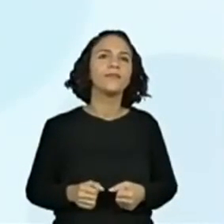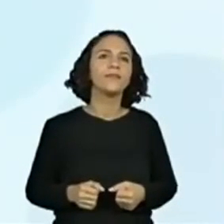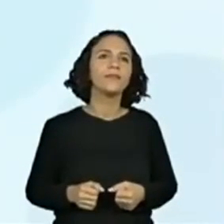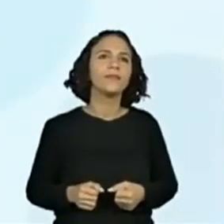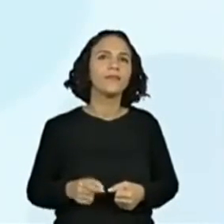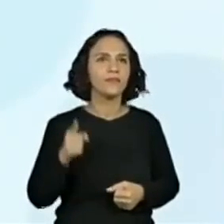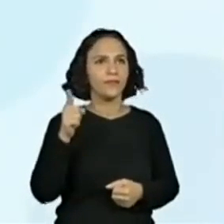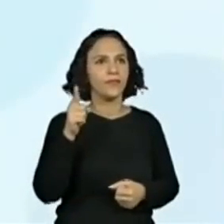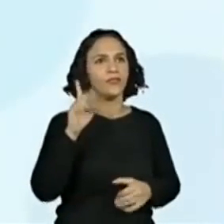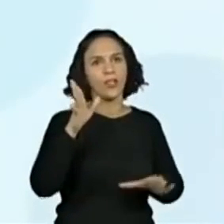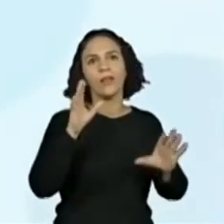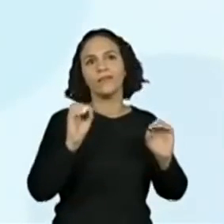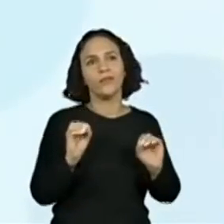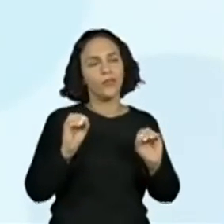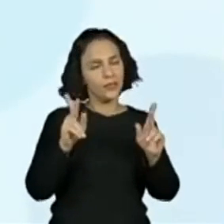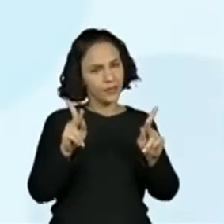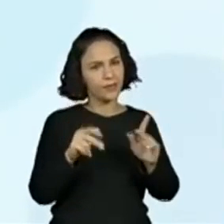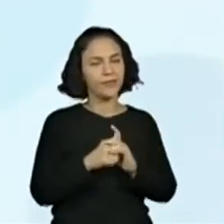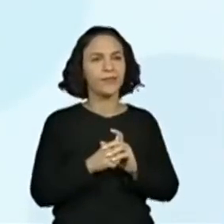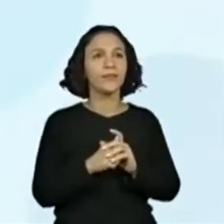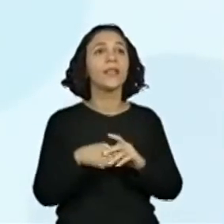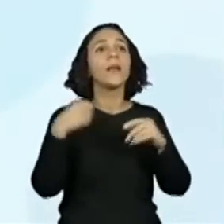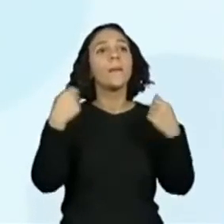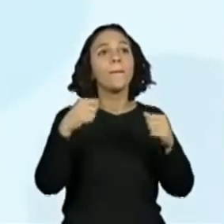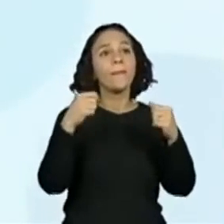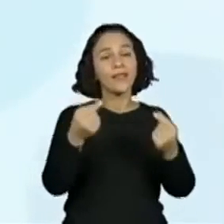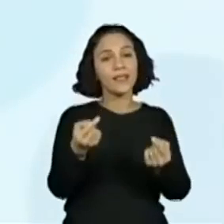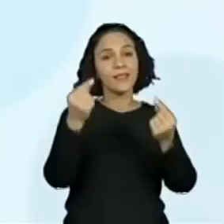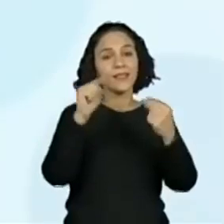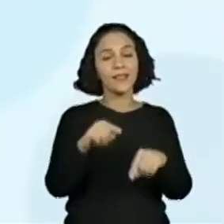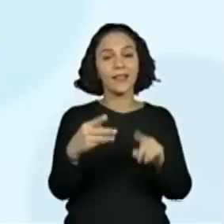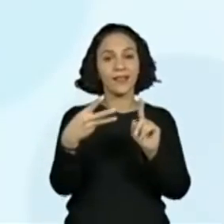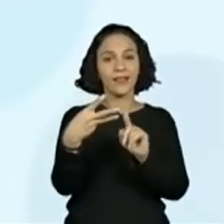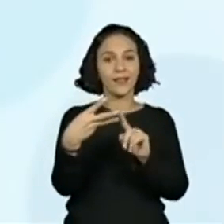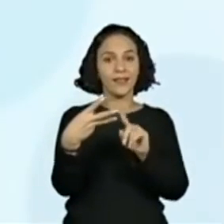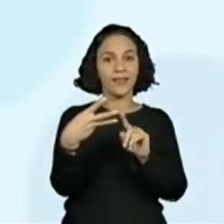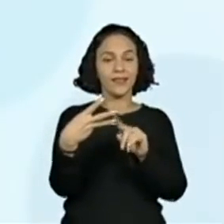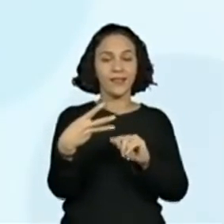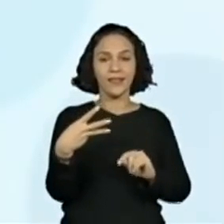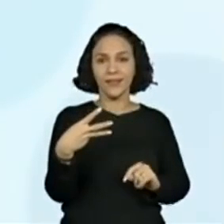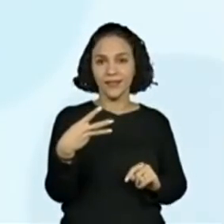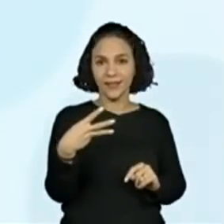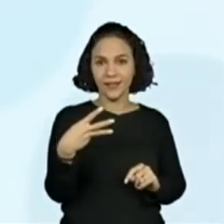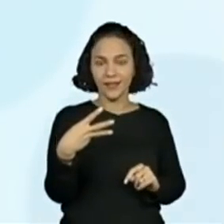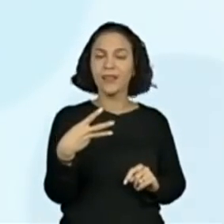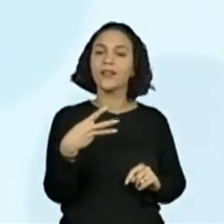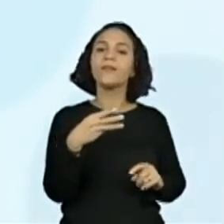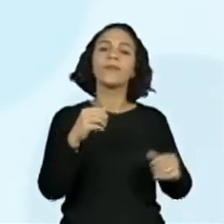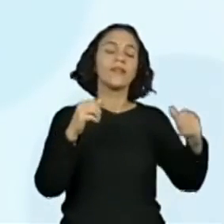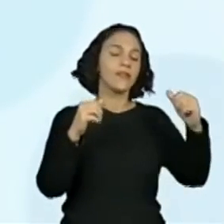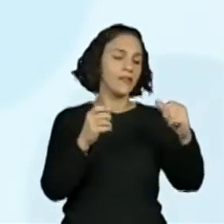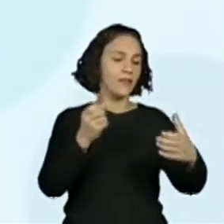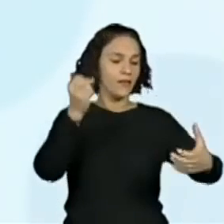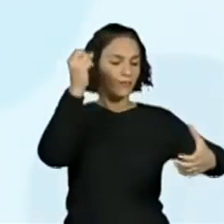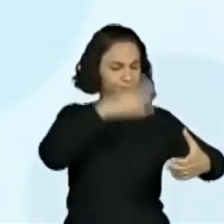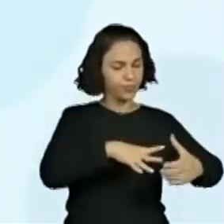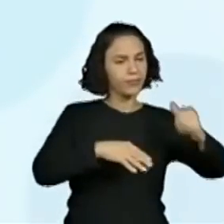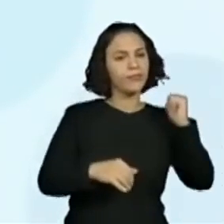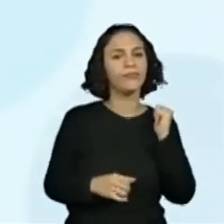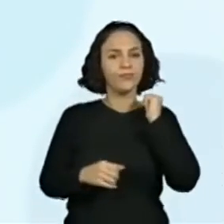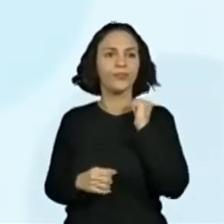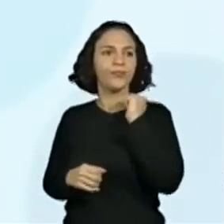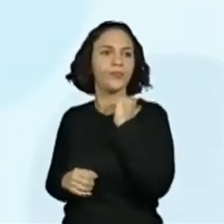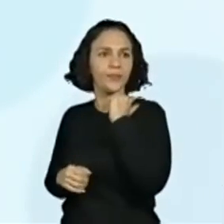A gente vai ter que escrever trazendo essa cena, colocando o duende no saco.